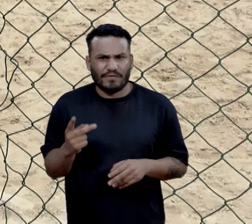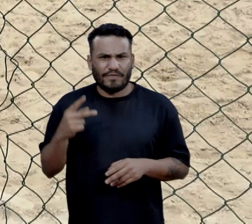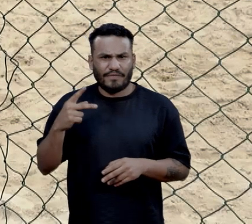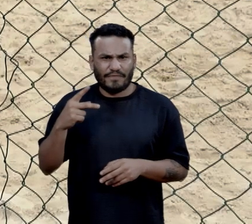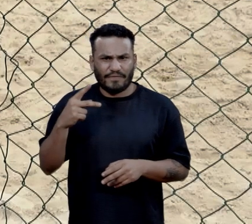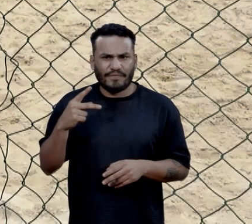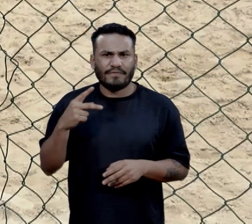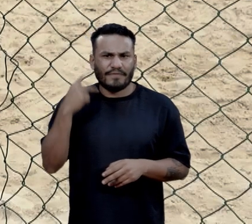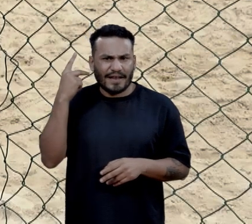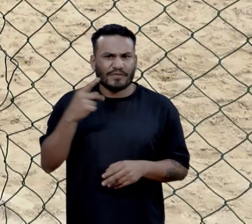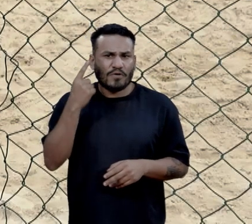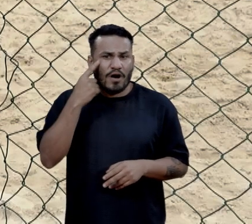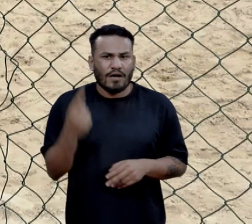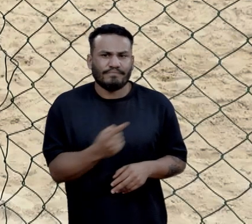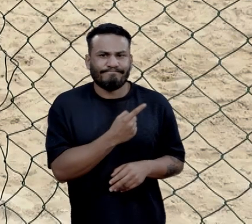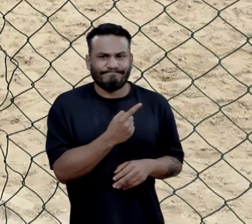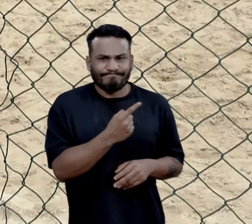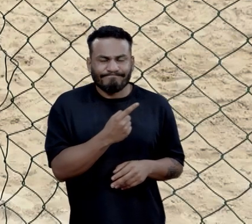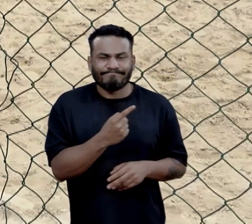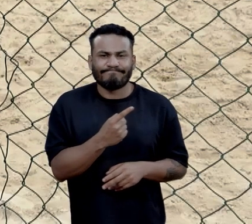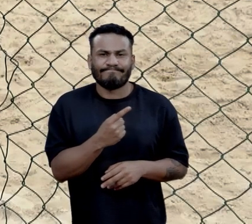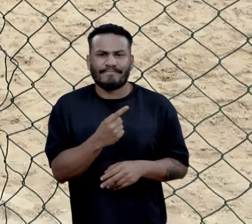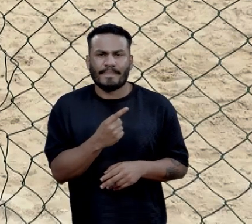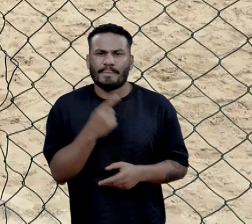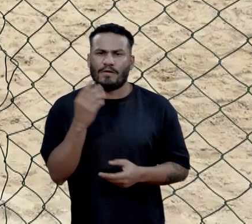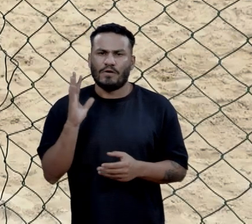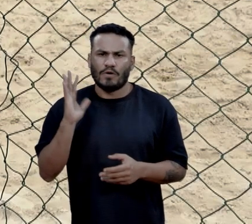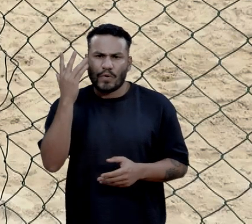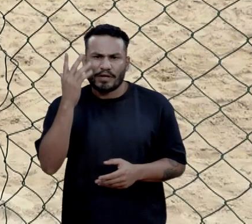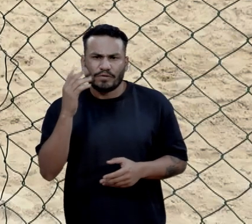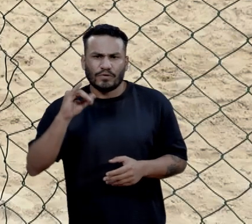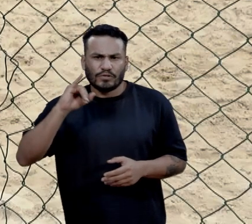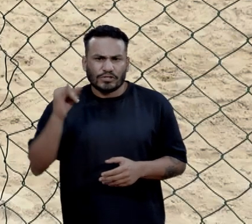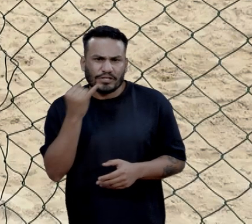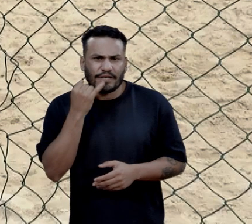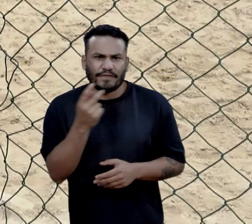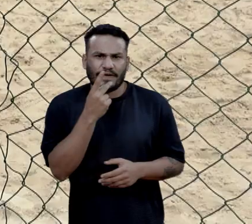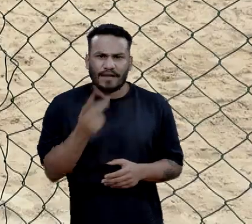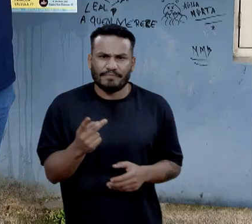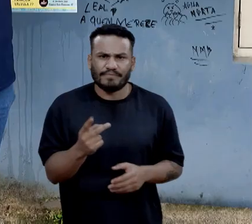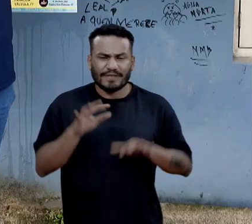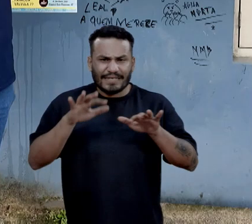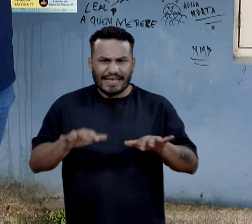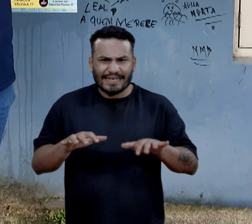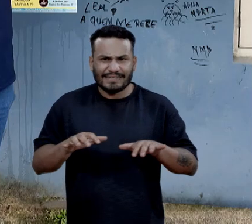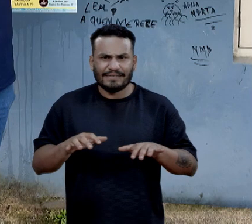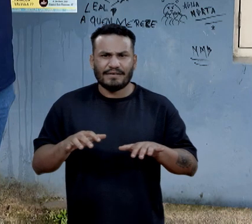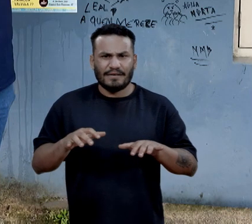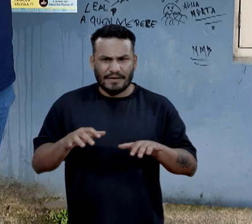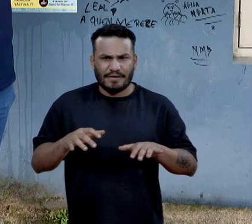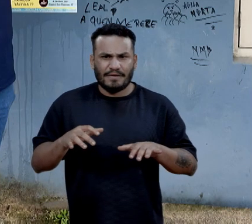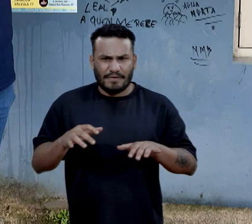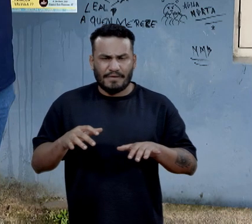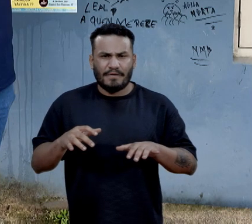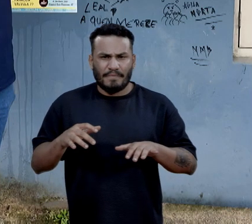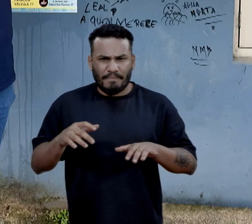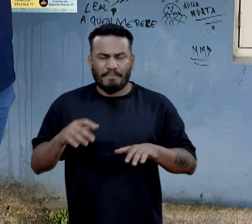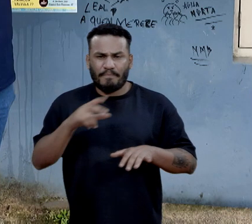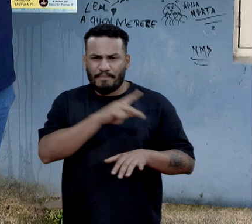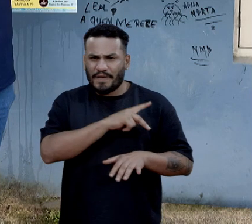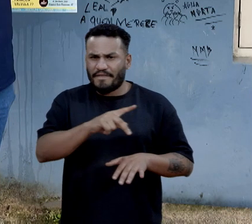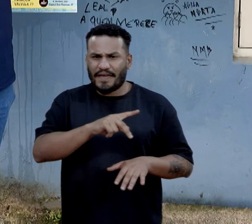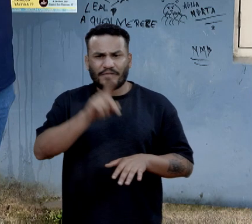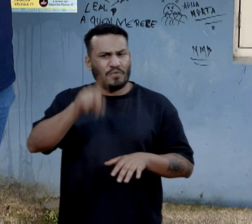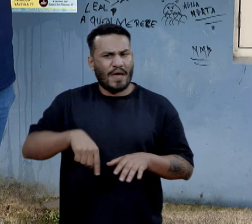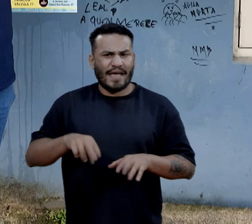que esse prefeito, olha só o estado que está o nosso... E quando disse aqui o vereador Jean Volpato, que esse prefeito ele é eclético, ele não cuida bem dos bairros e nem do